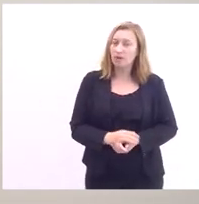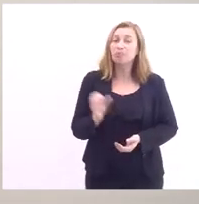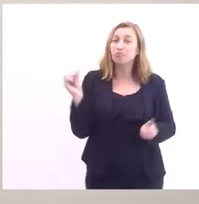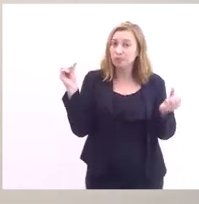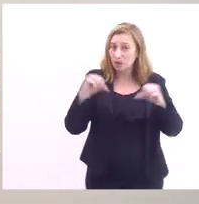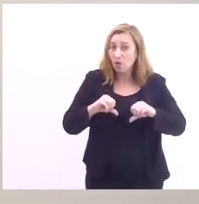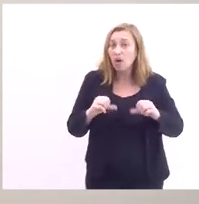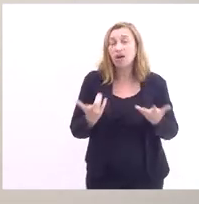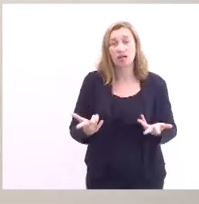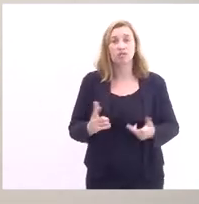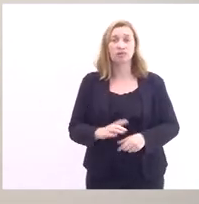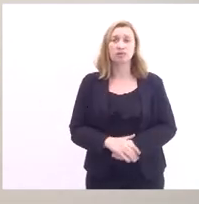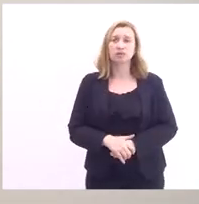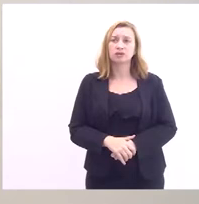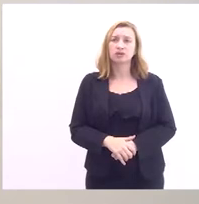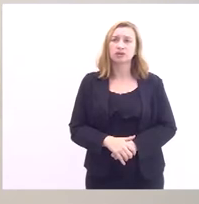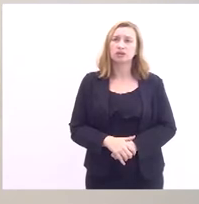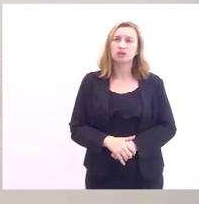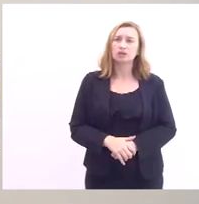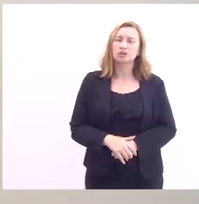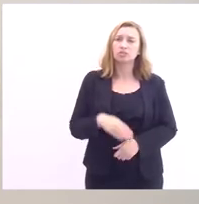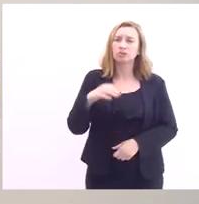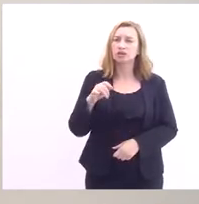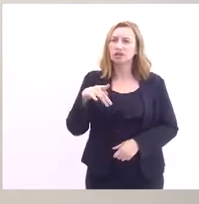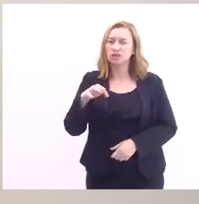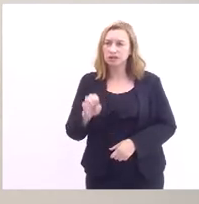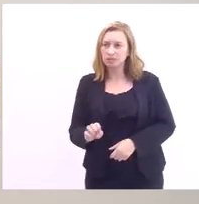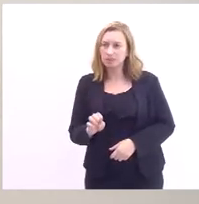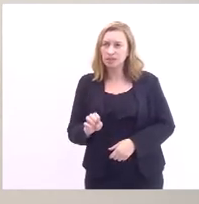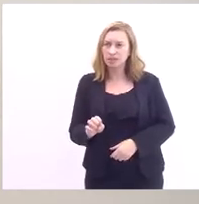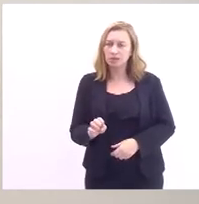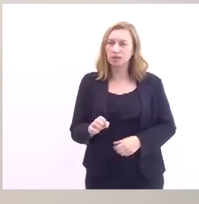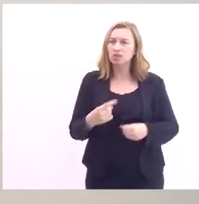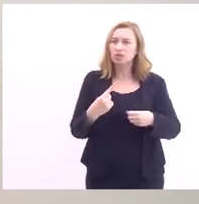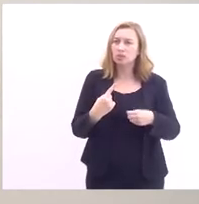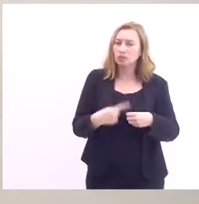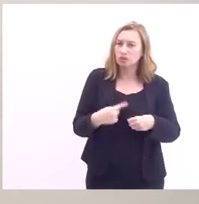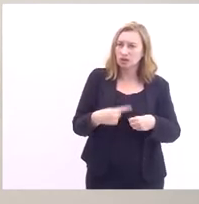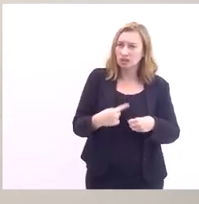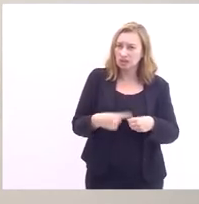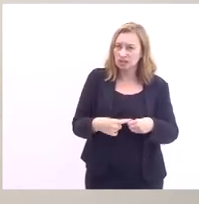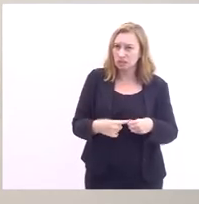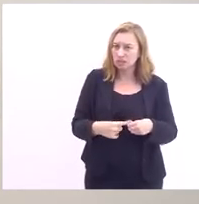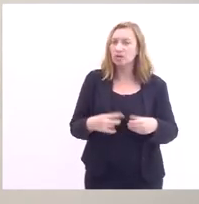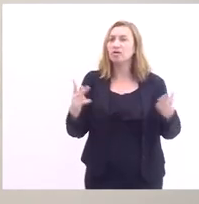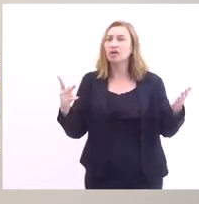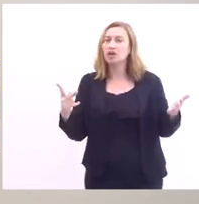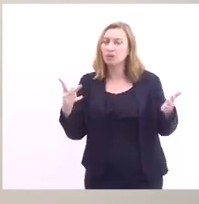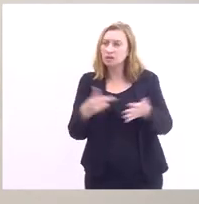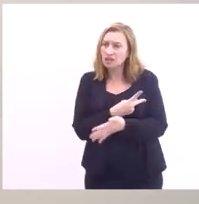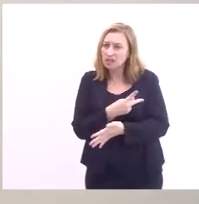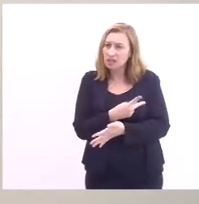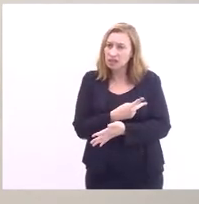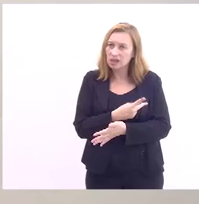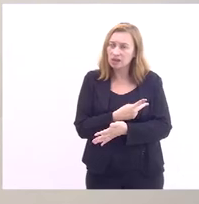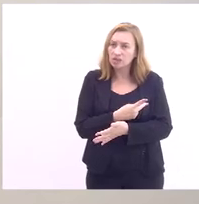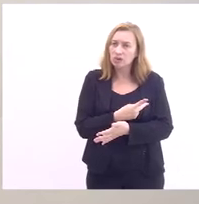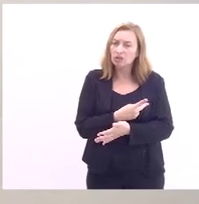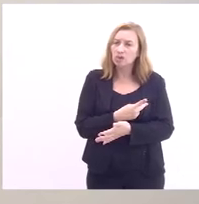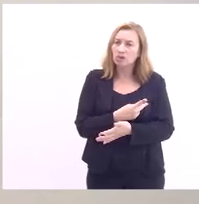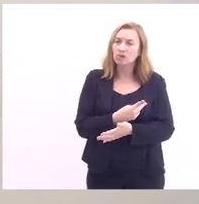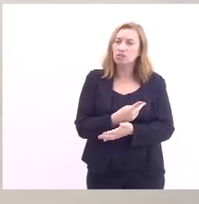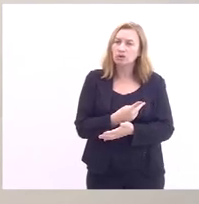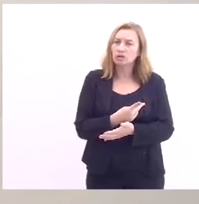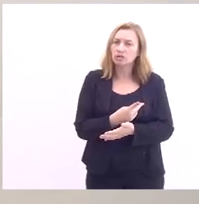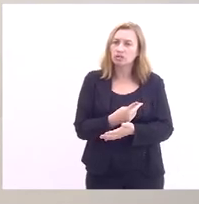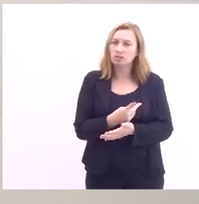pior, o munícipe petropolitano que ocorreu a catástrofe pagando